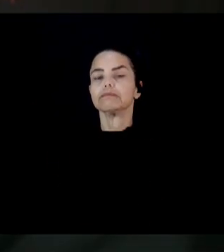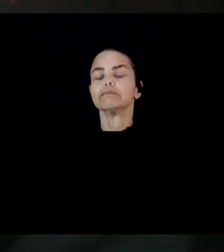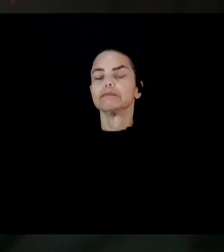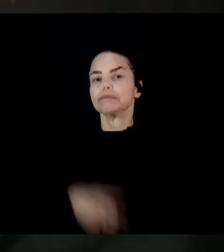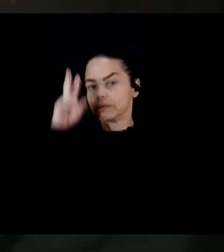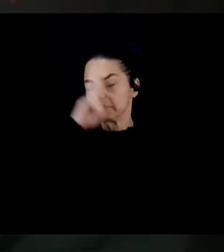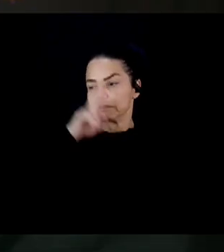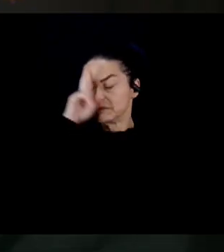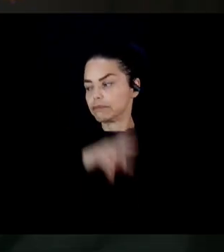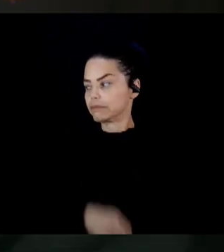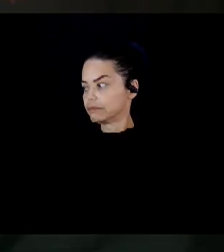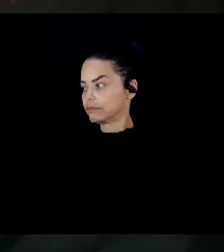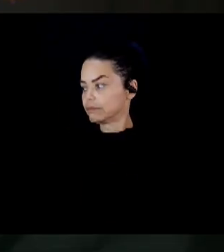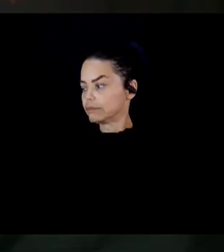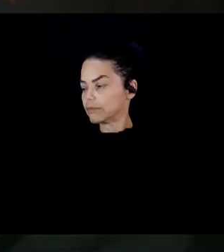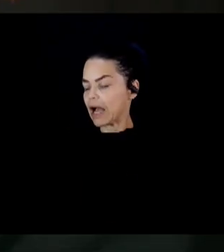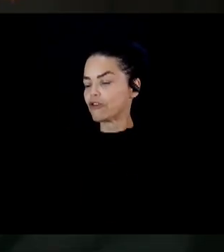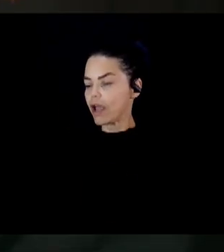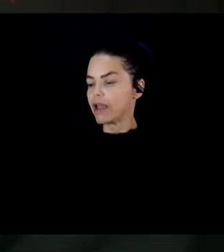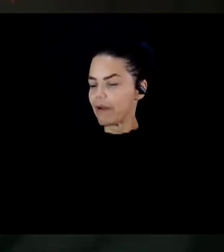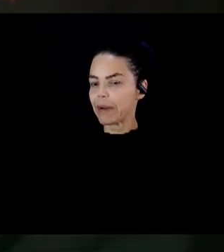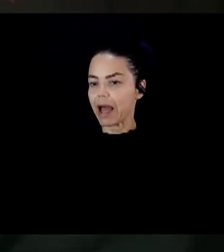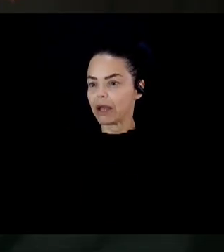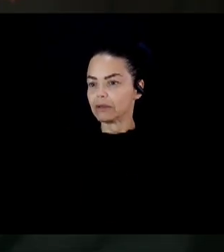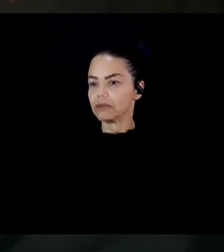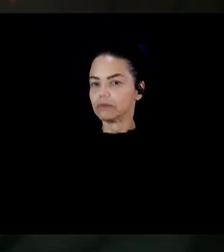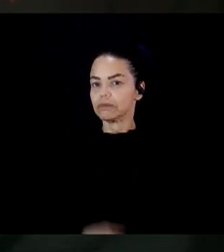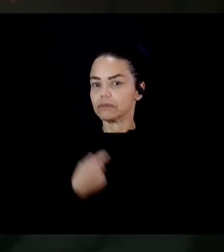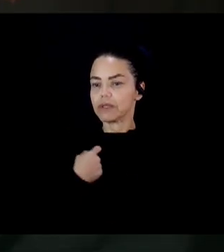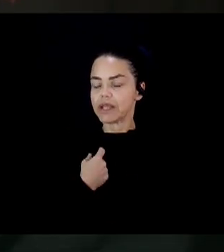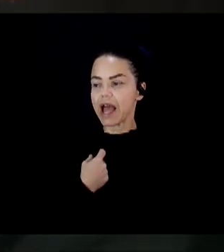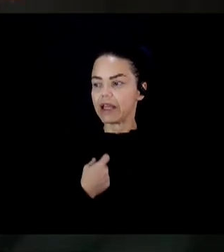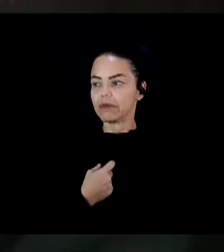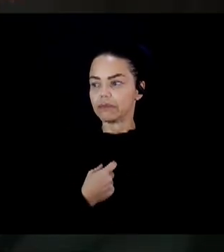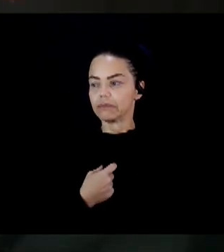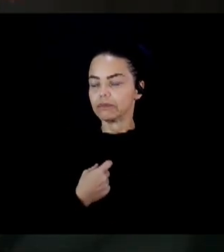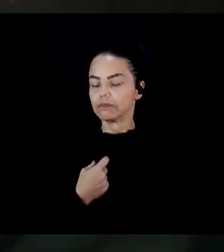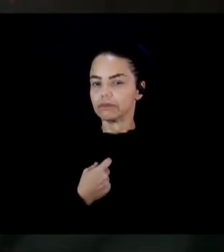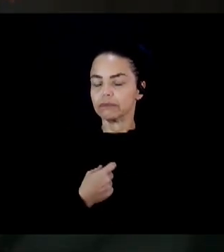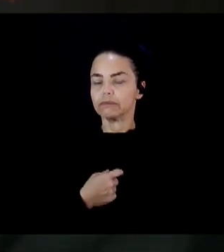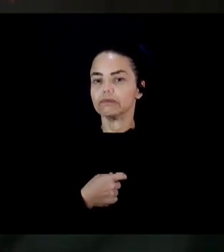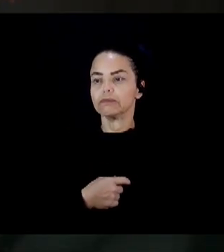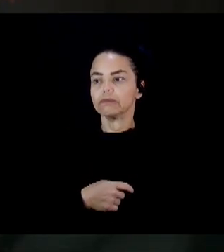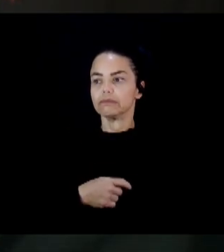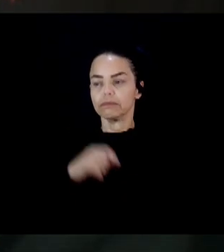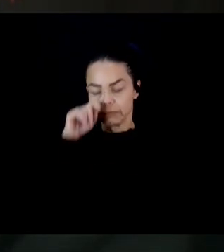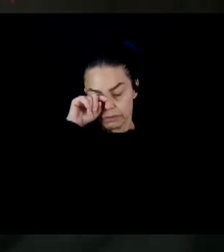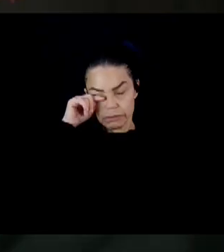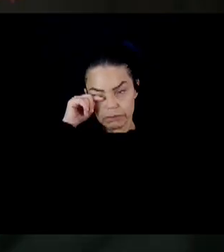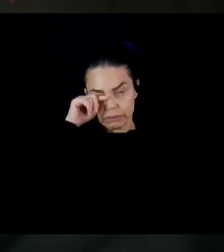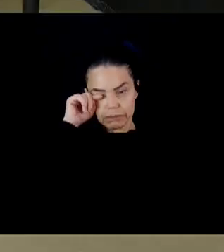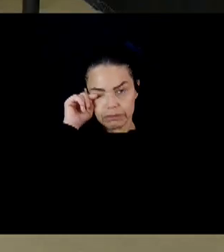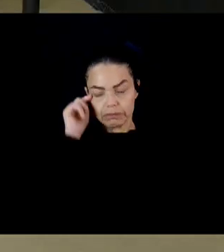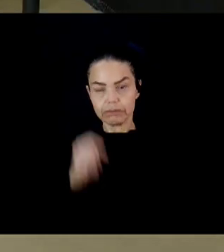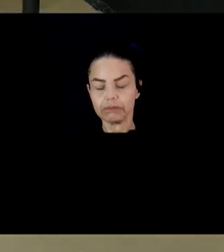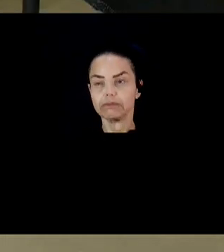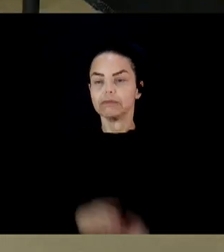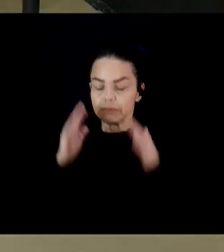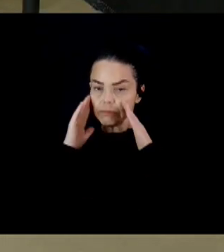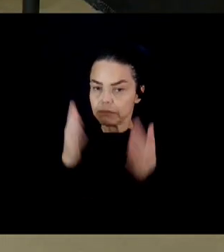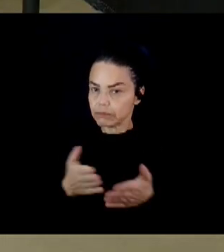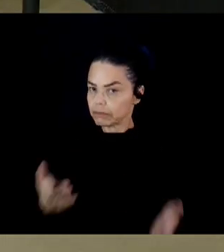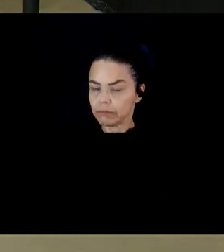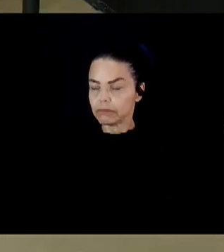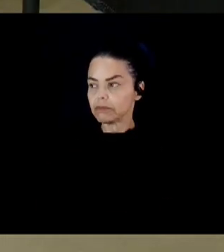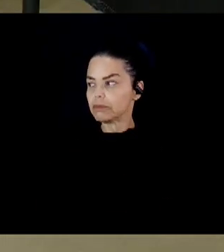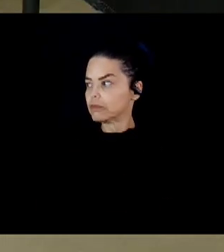que, principalmente a pessoa 60 mais, ela acaba se voltando, né, para